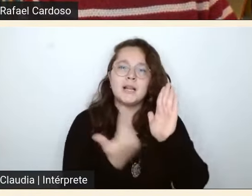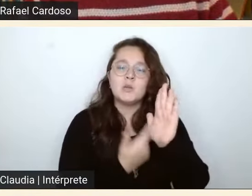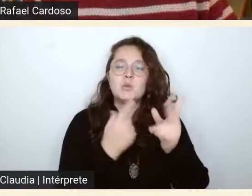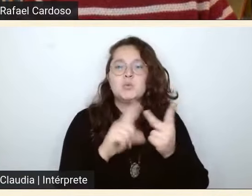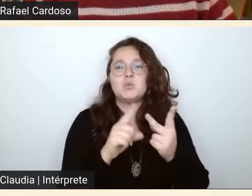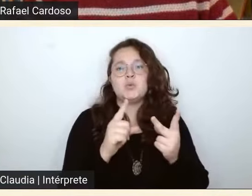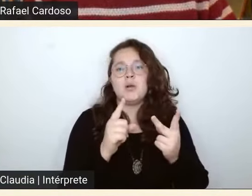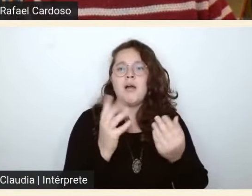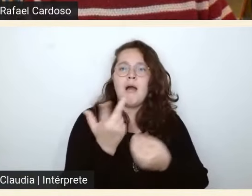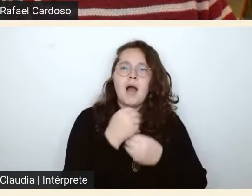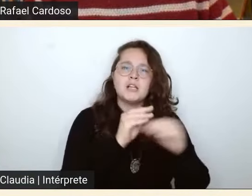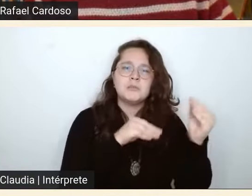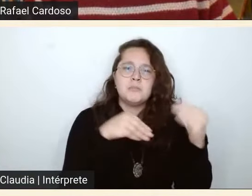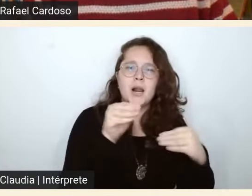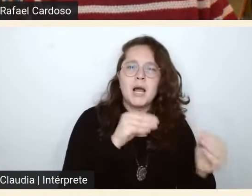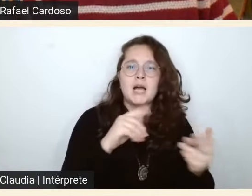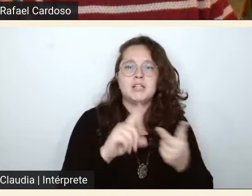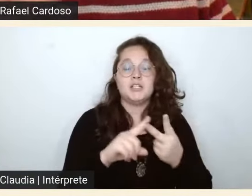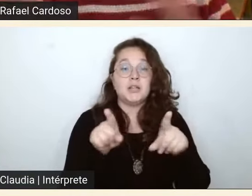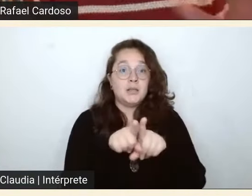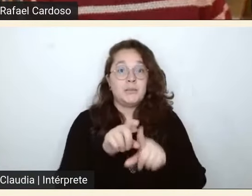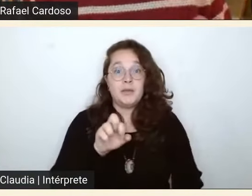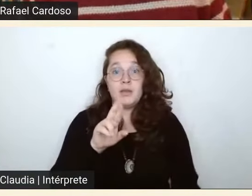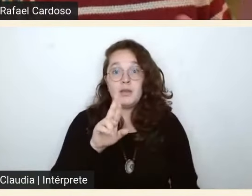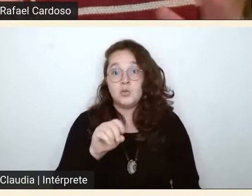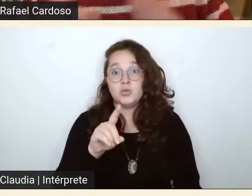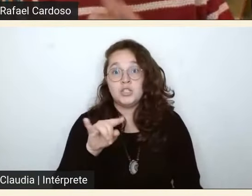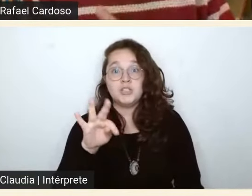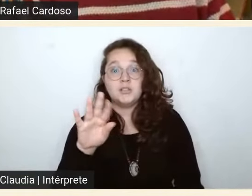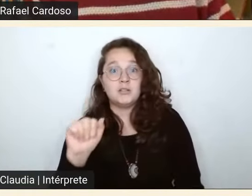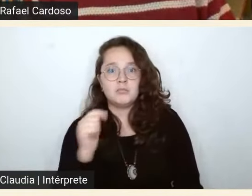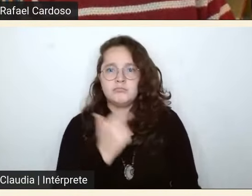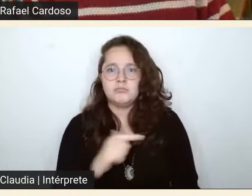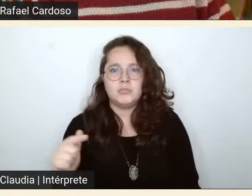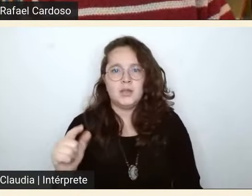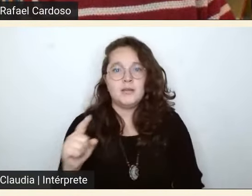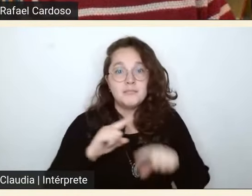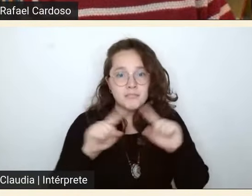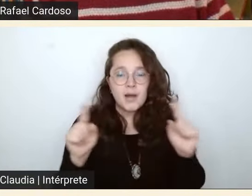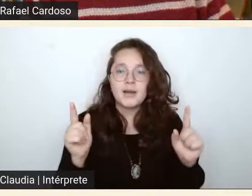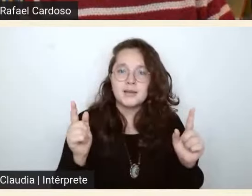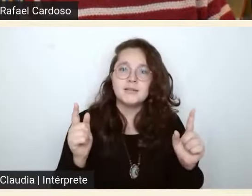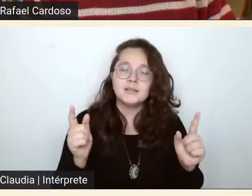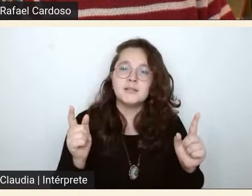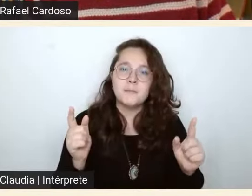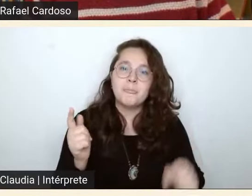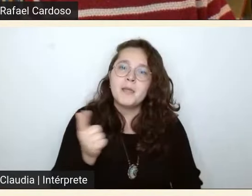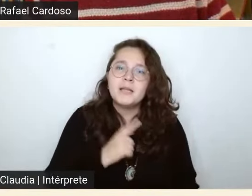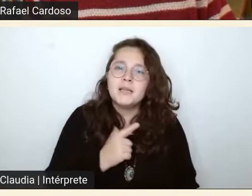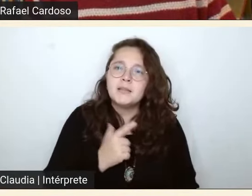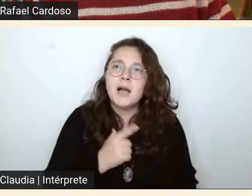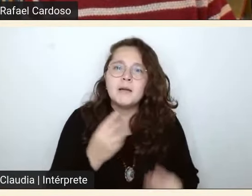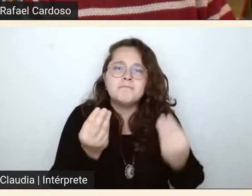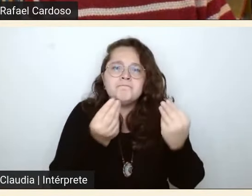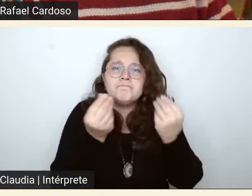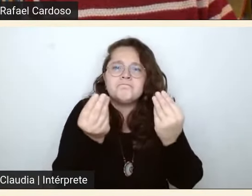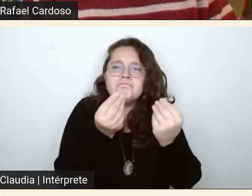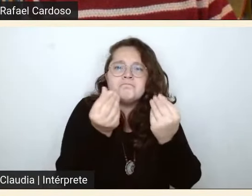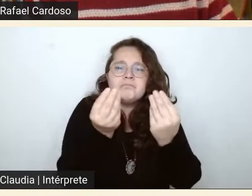artes plásticas, pela arte erudita, mas que está contida numa incipiente